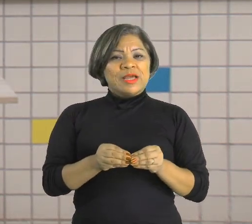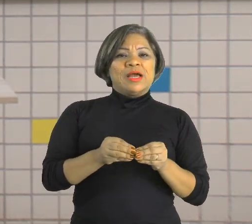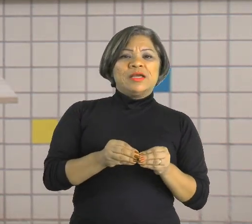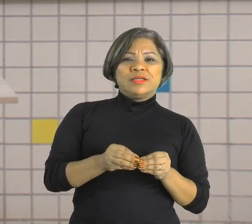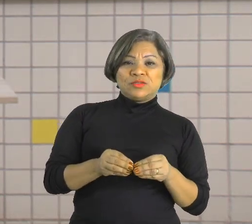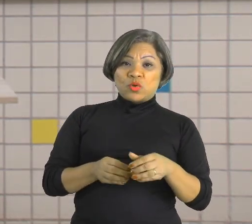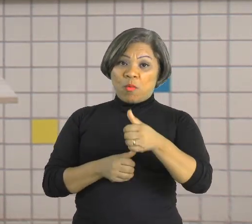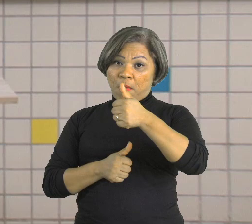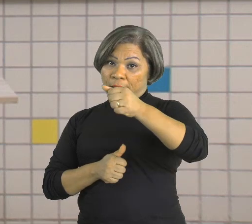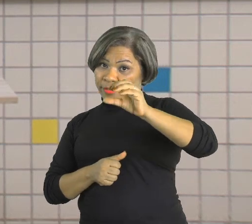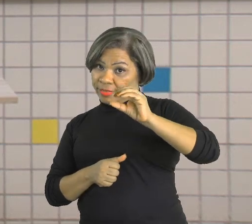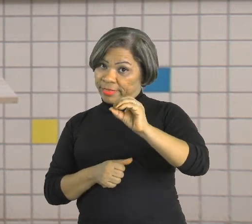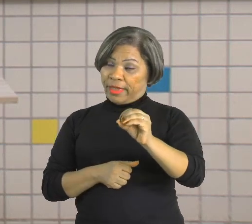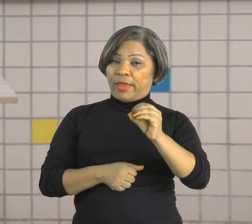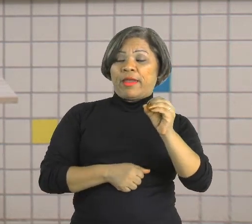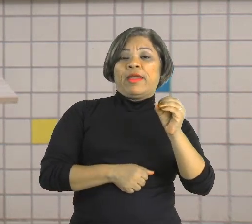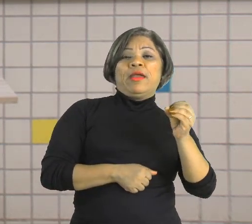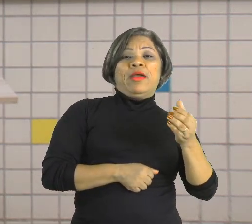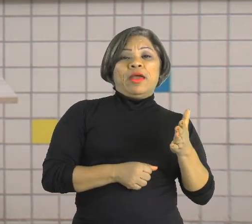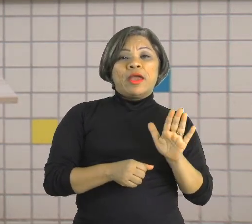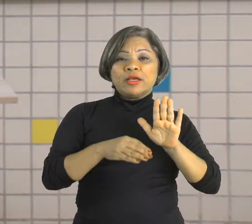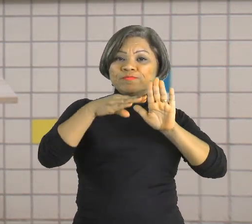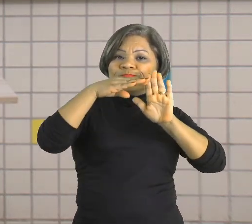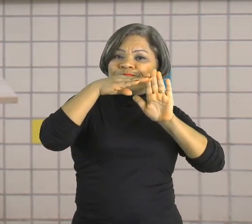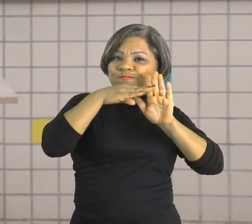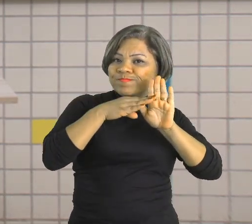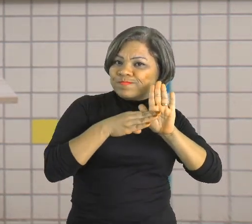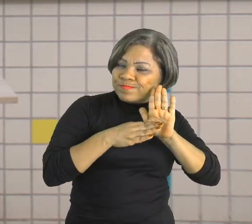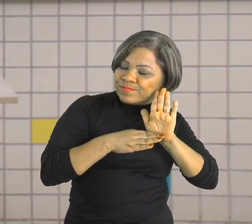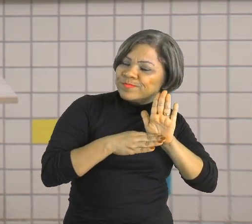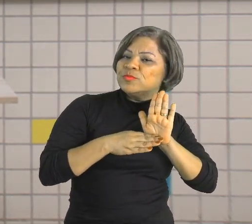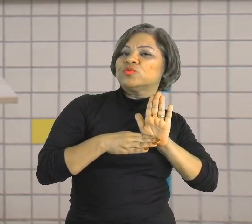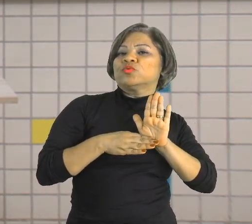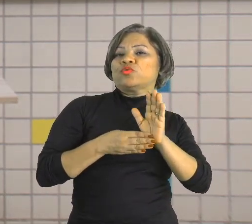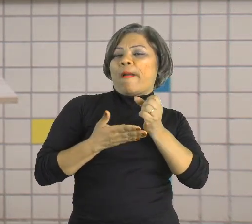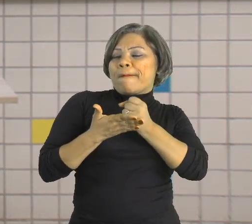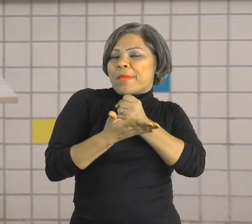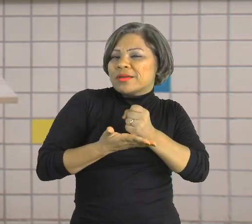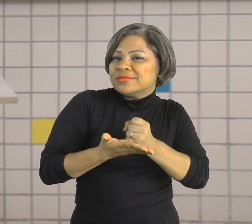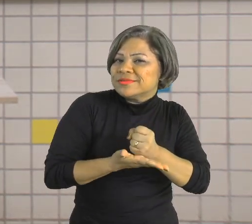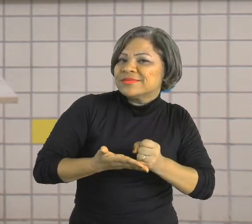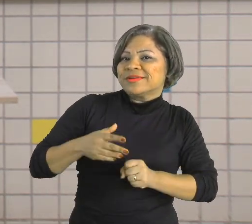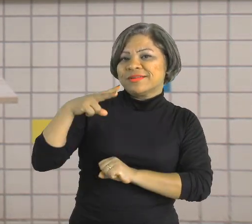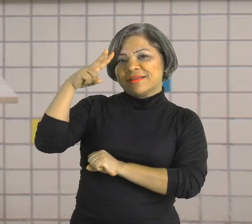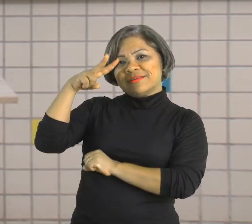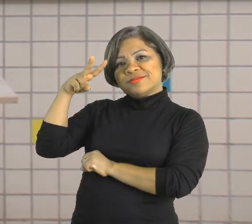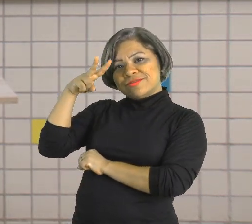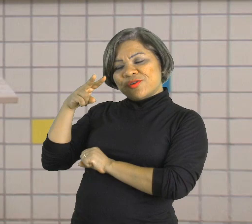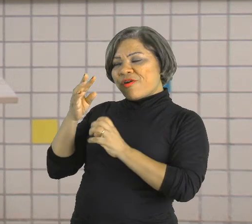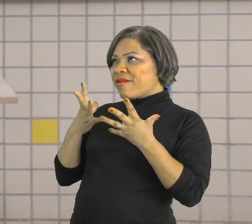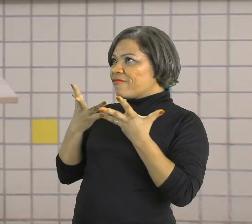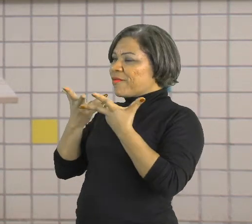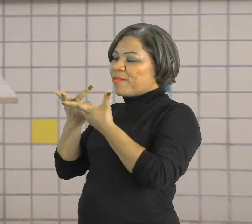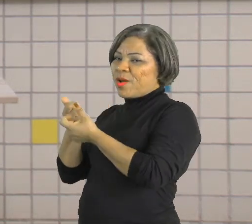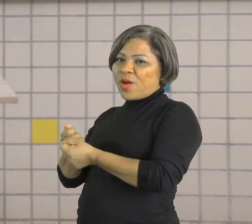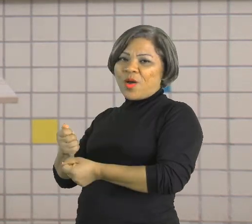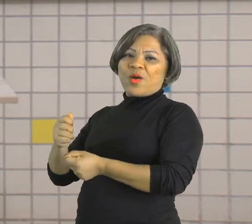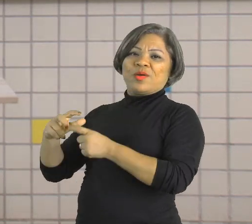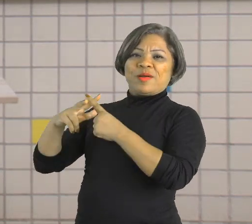questões baseadas na história A Fabulosa Máquina de Amigos,